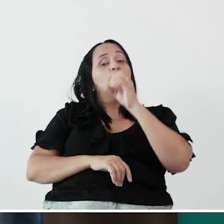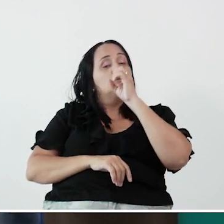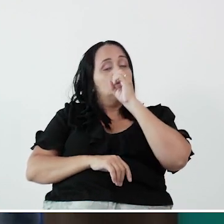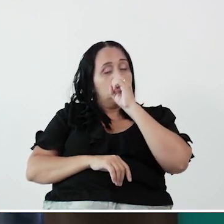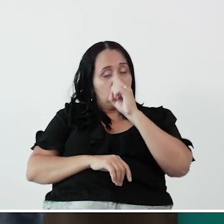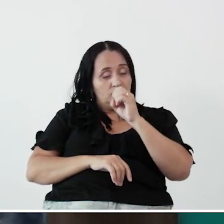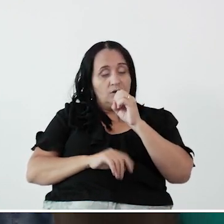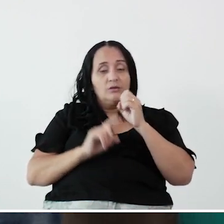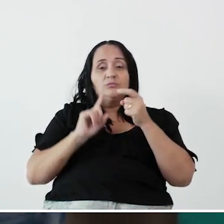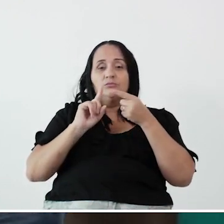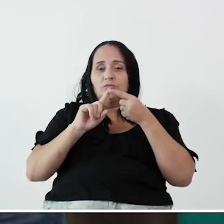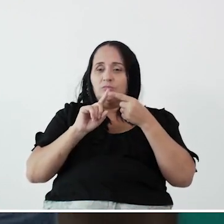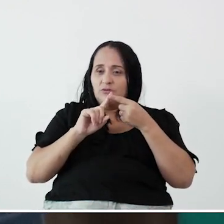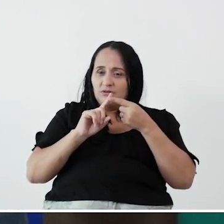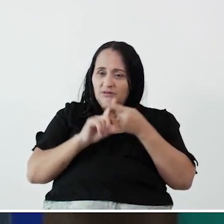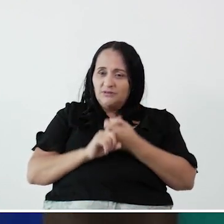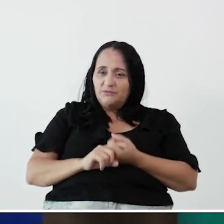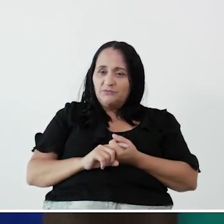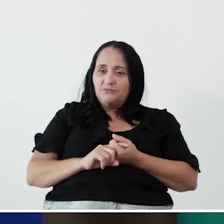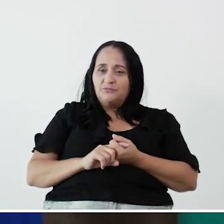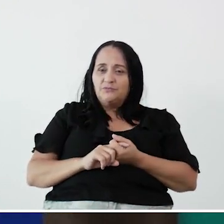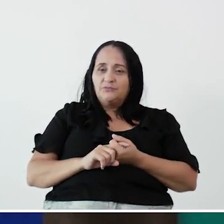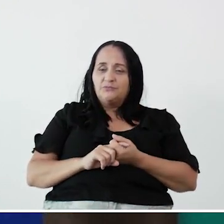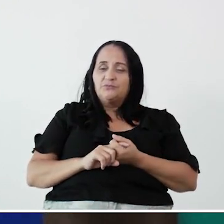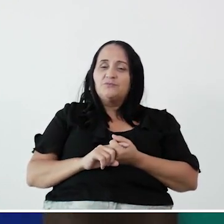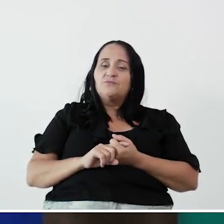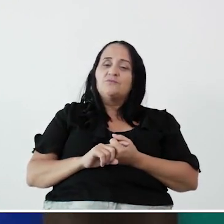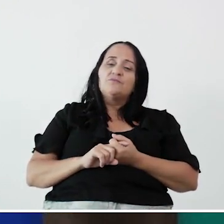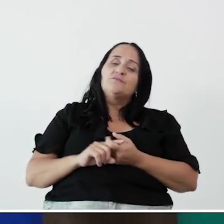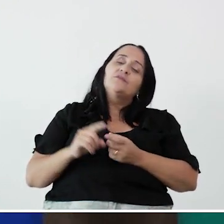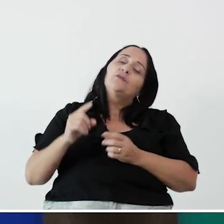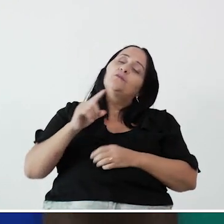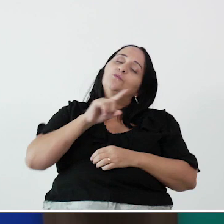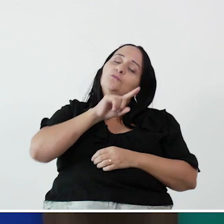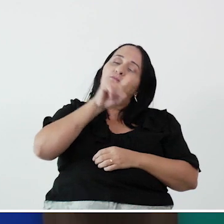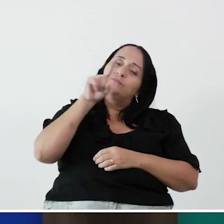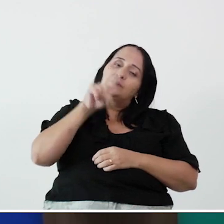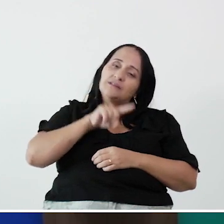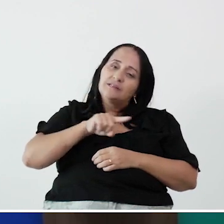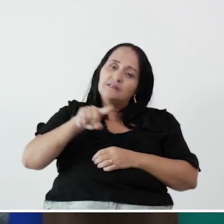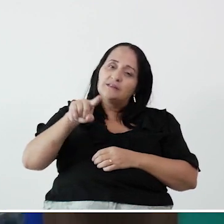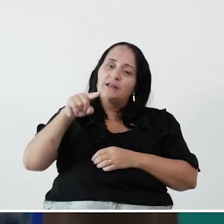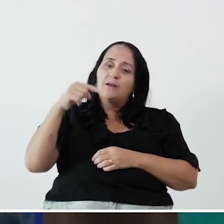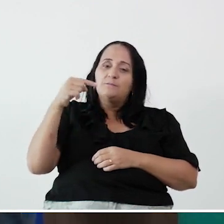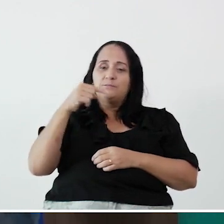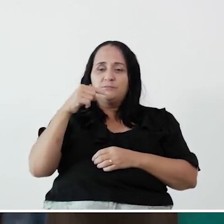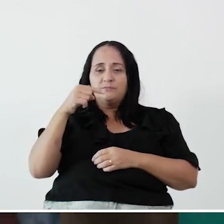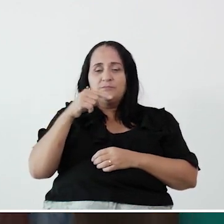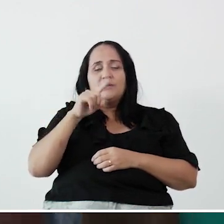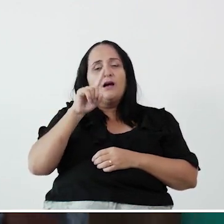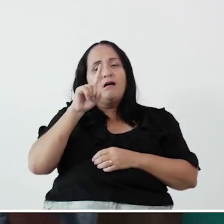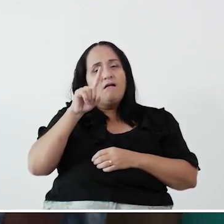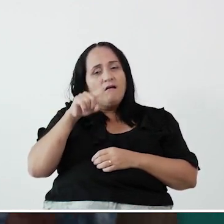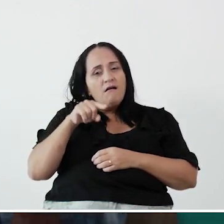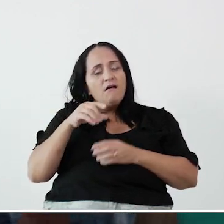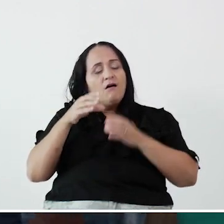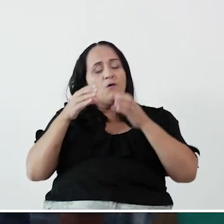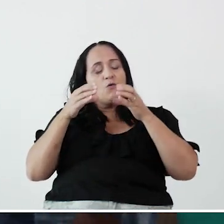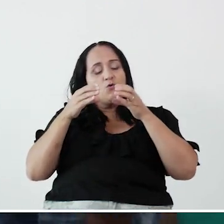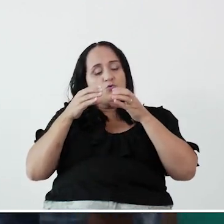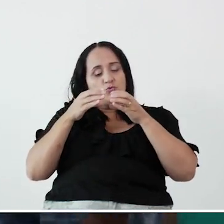inclusive o zero. Podemos chamar esse conjunto também de conjunto dos números inteiros